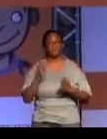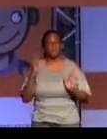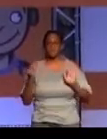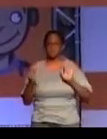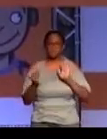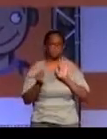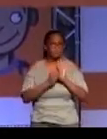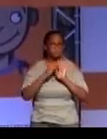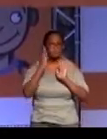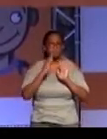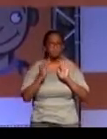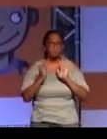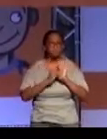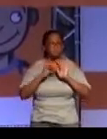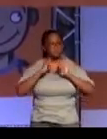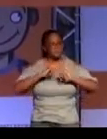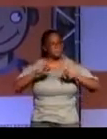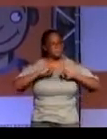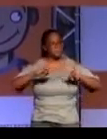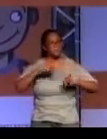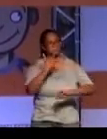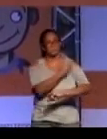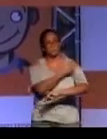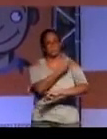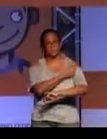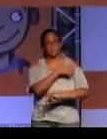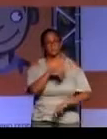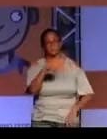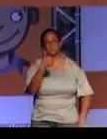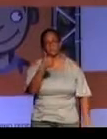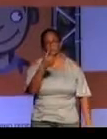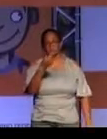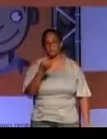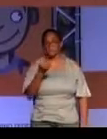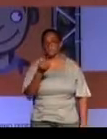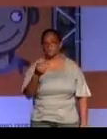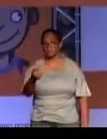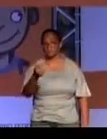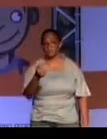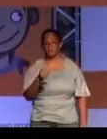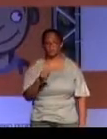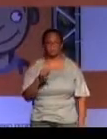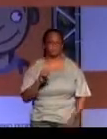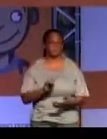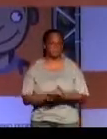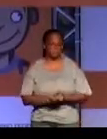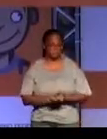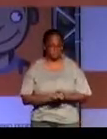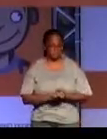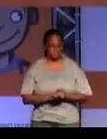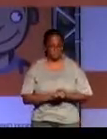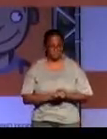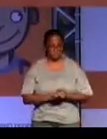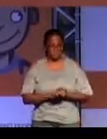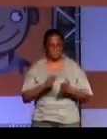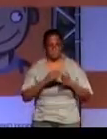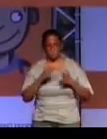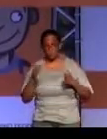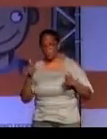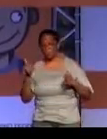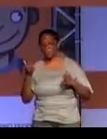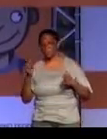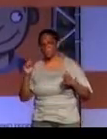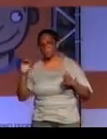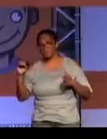estabelece a campanha de erradicação da varíola. Em 67 a 80, a Organização Mundial